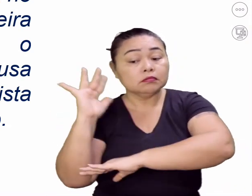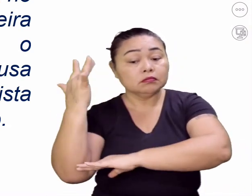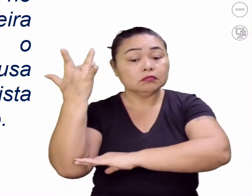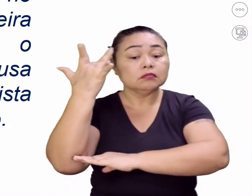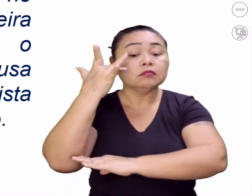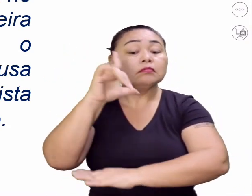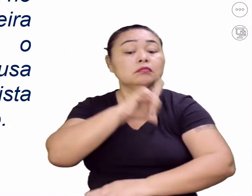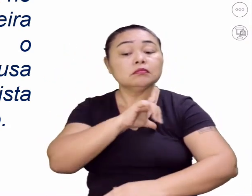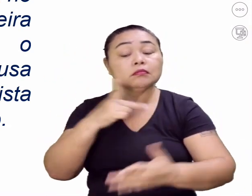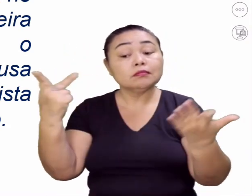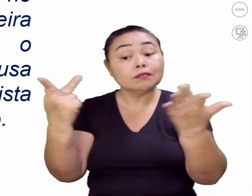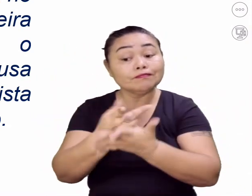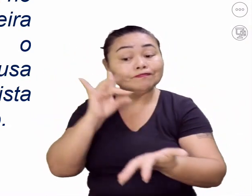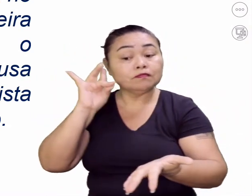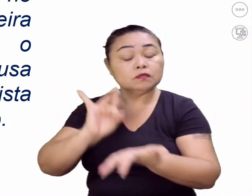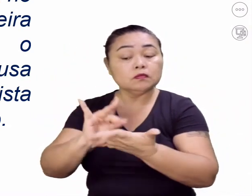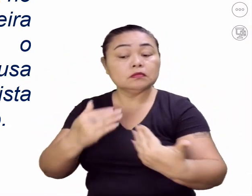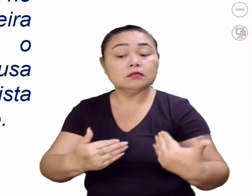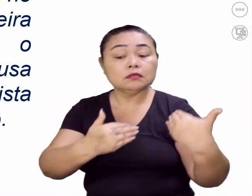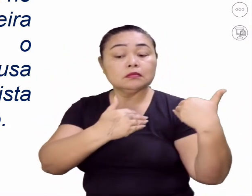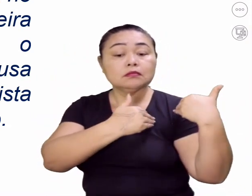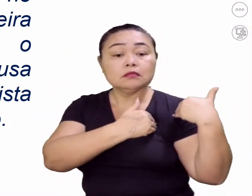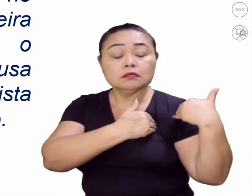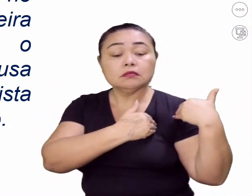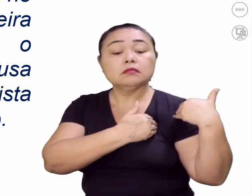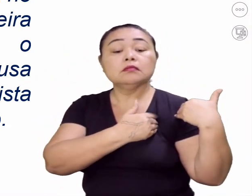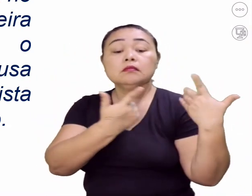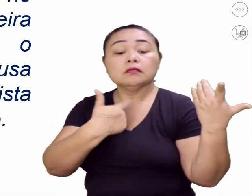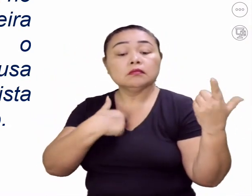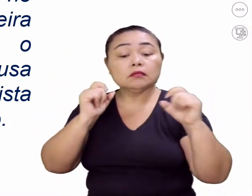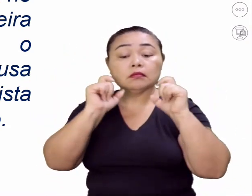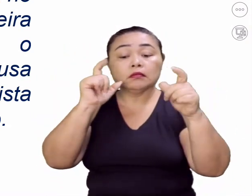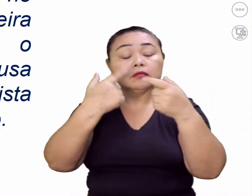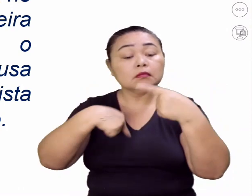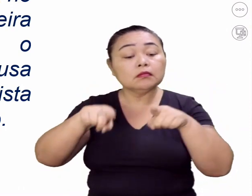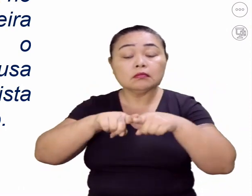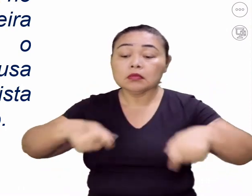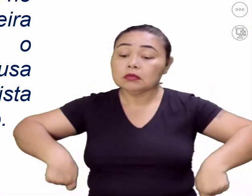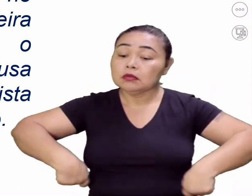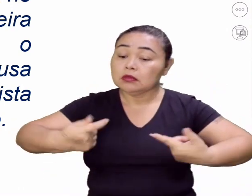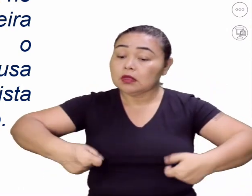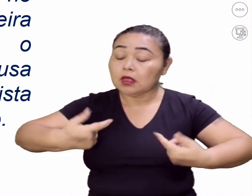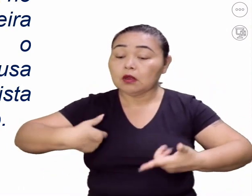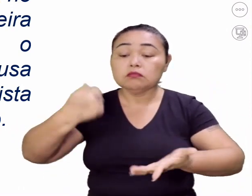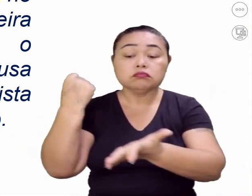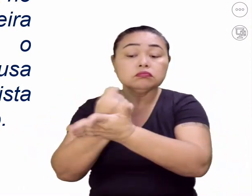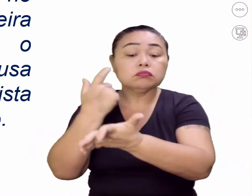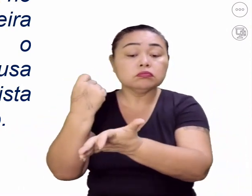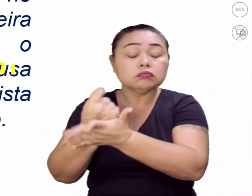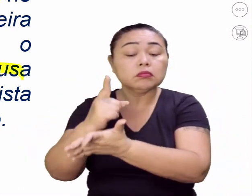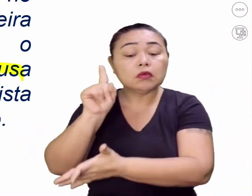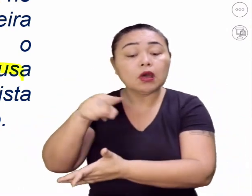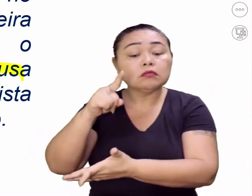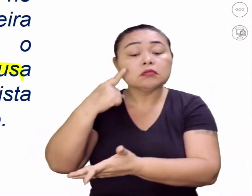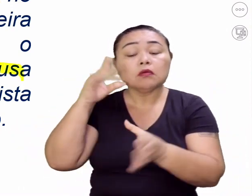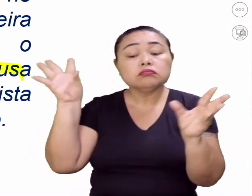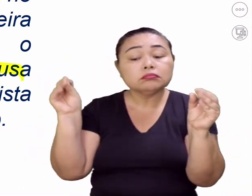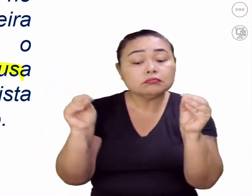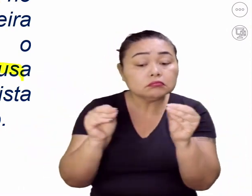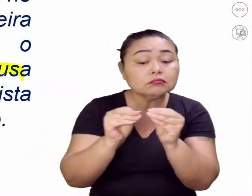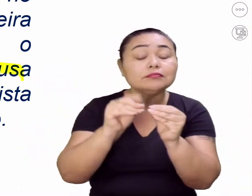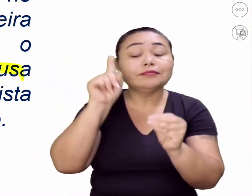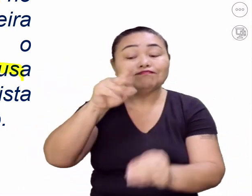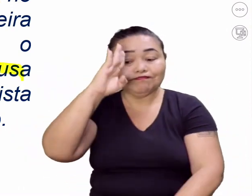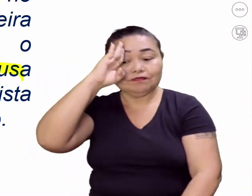maneira responsável. Alerta-se também sobre o consumismo, que, em resumo, é a principal causa